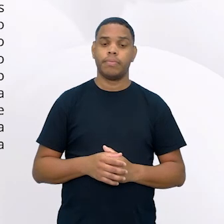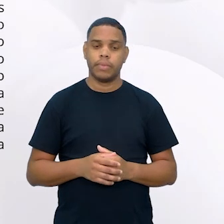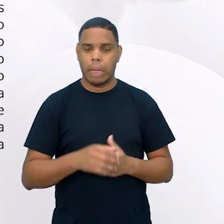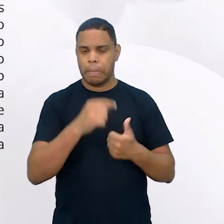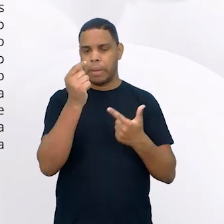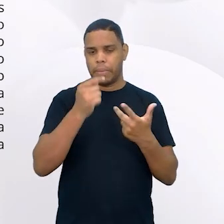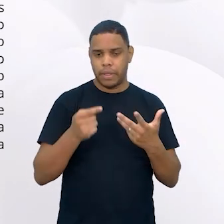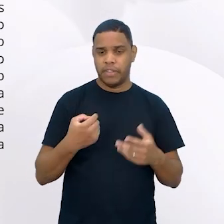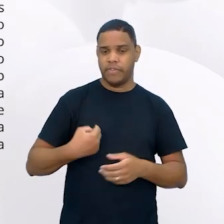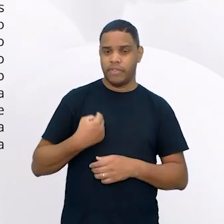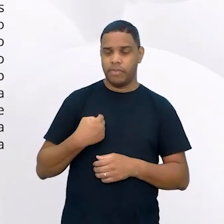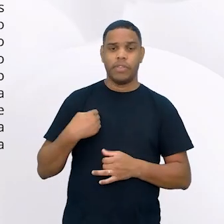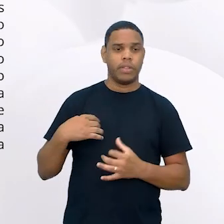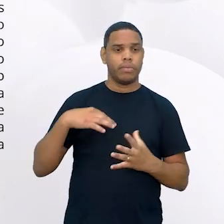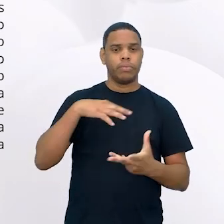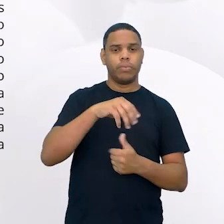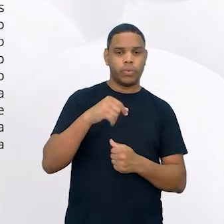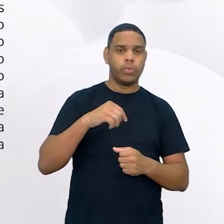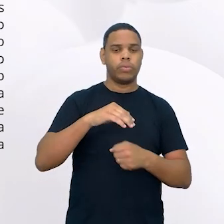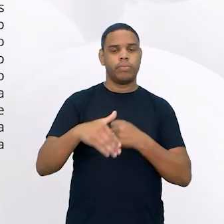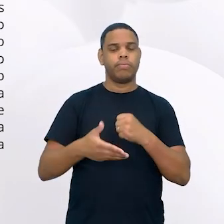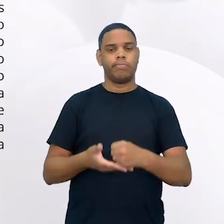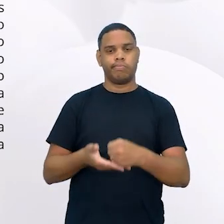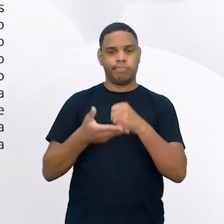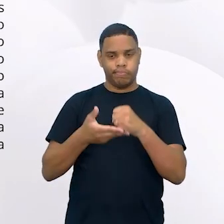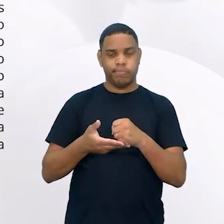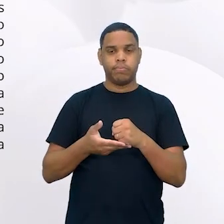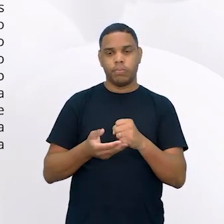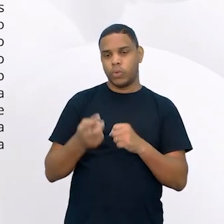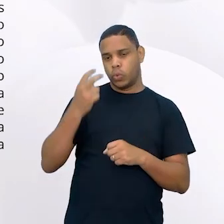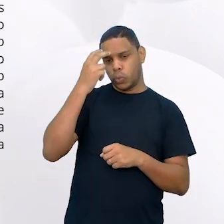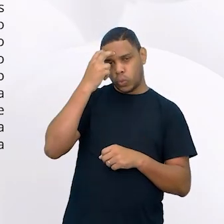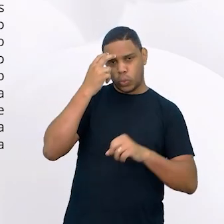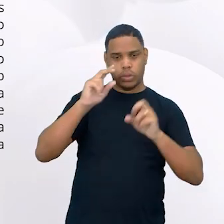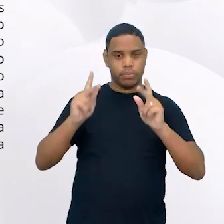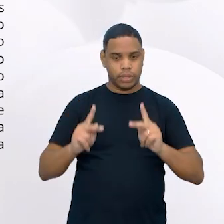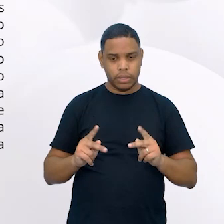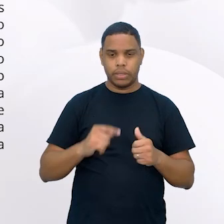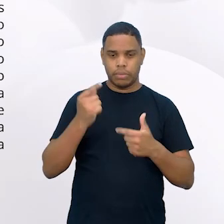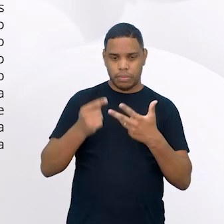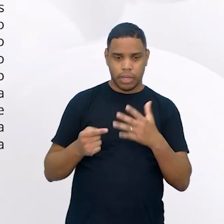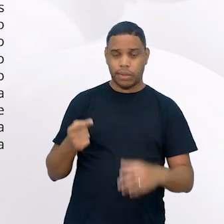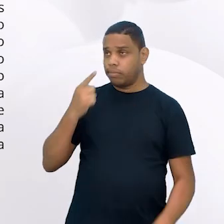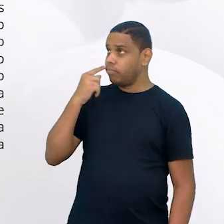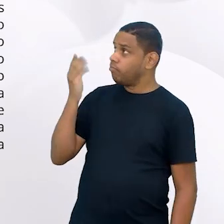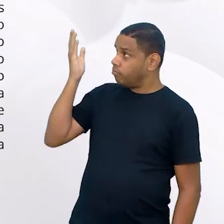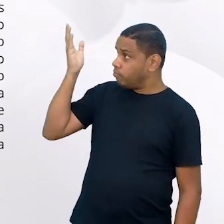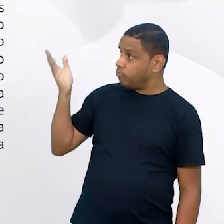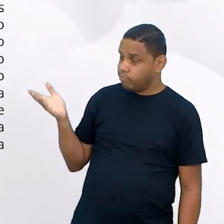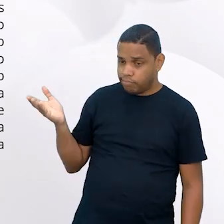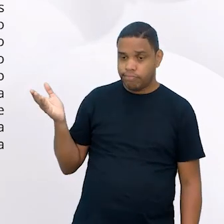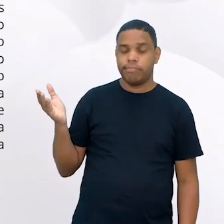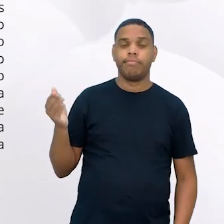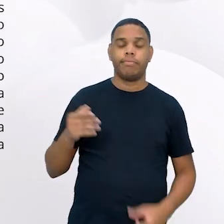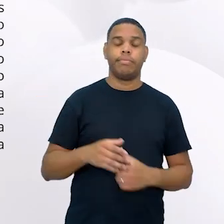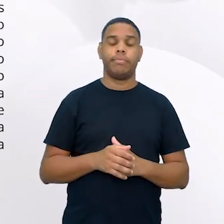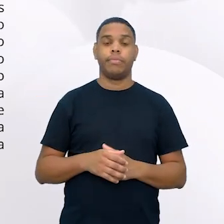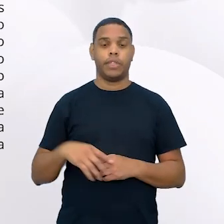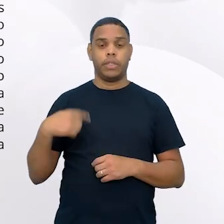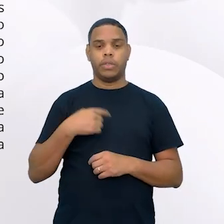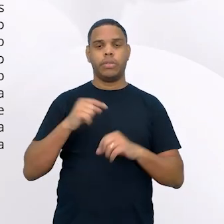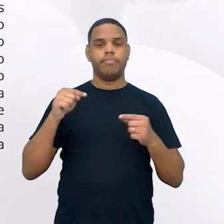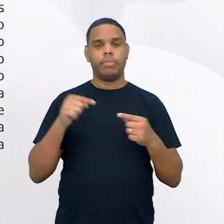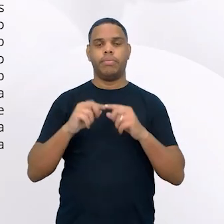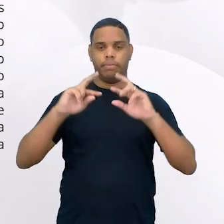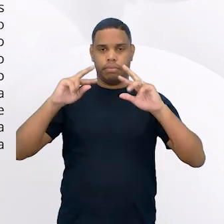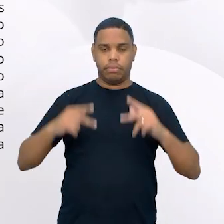enfim, viver na Terra de maneira sustentável, né, cultura de paz, todos esses pontos que nos tornam realmente